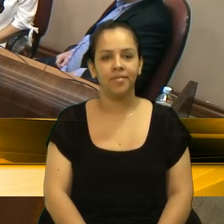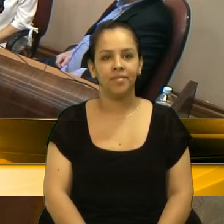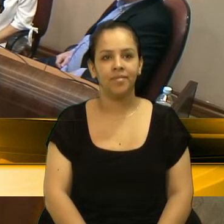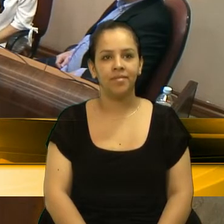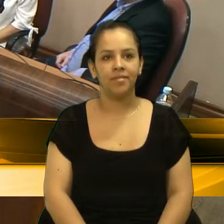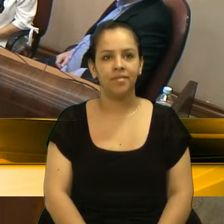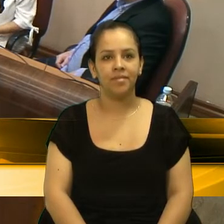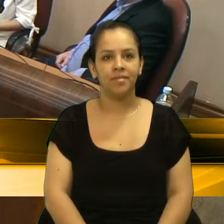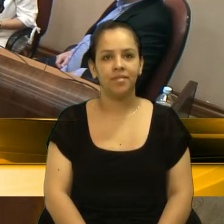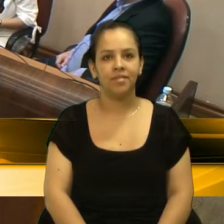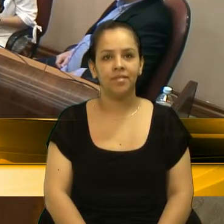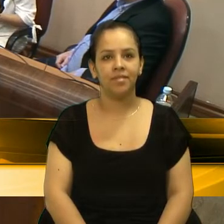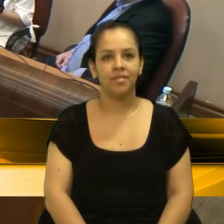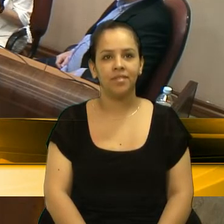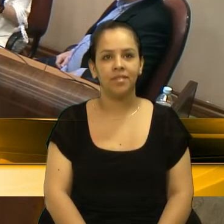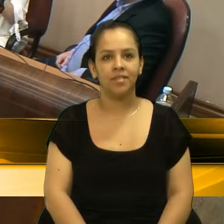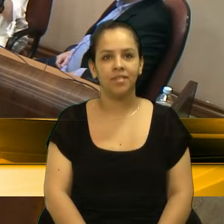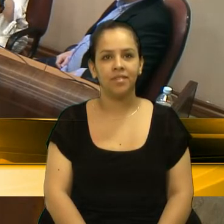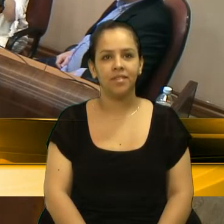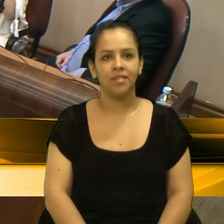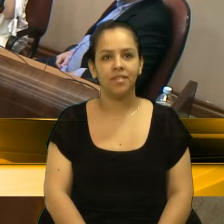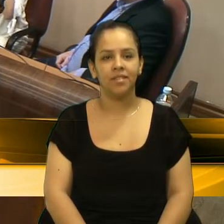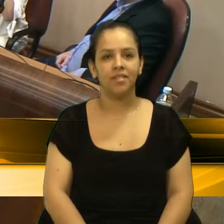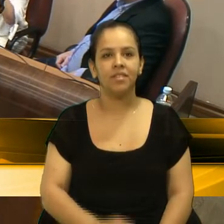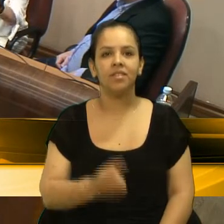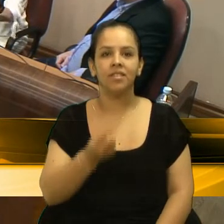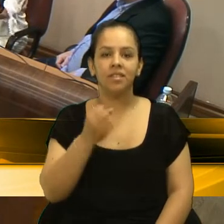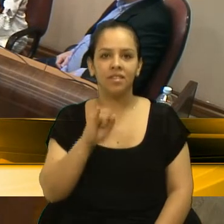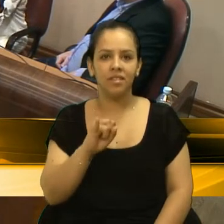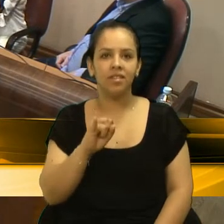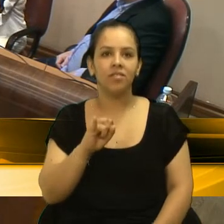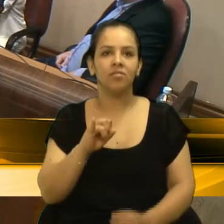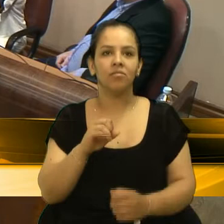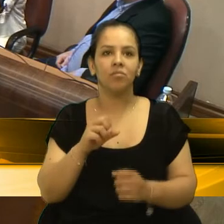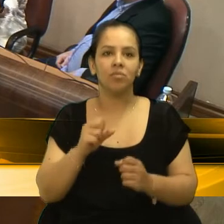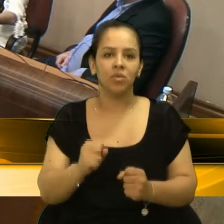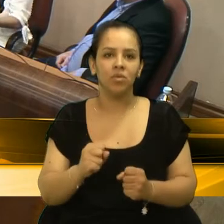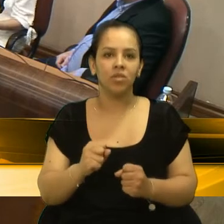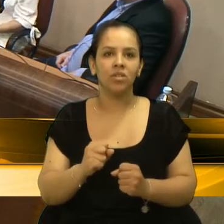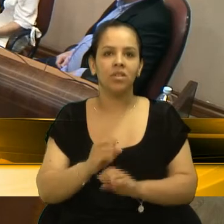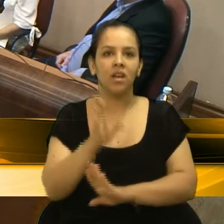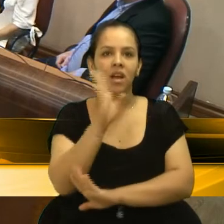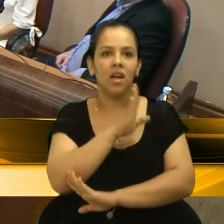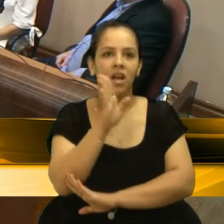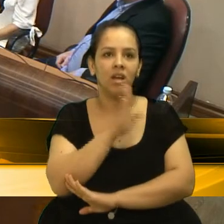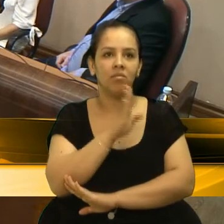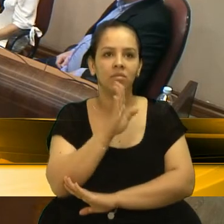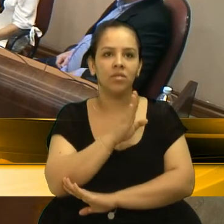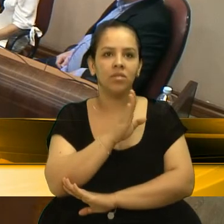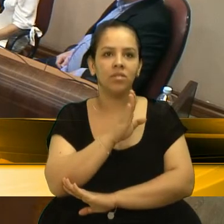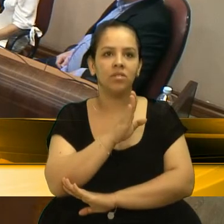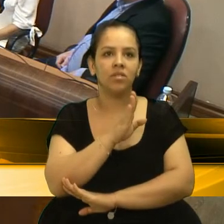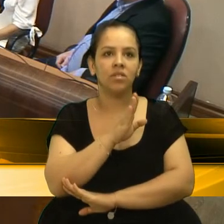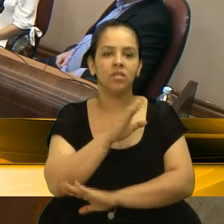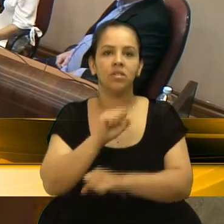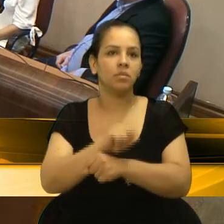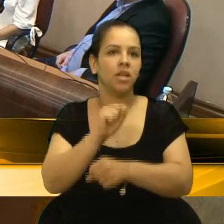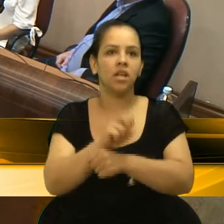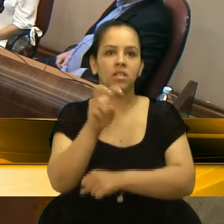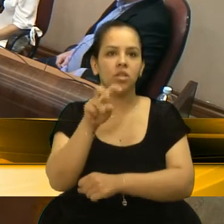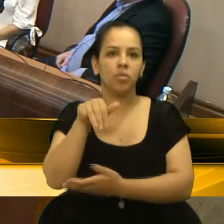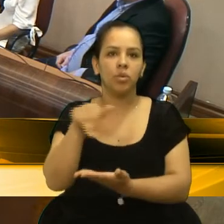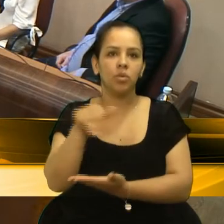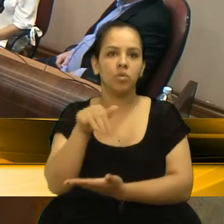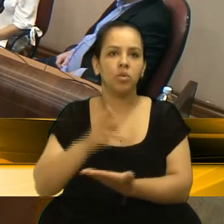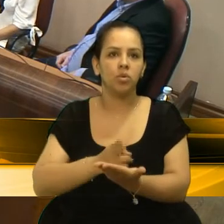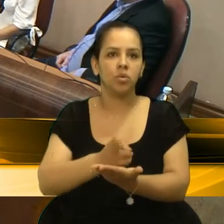Se houver necessidade, procuradora, pode haver uma ausência rápida? Podemos aguardar 5 minutos, então, para eu continuar? Para ter